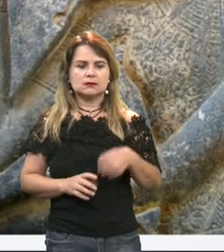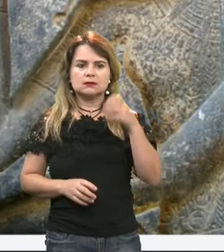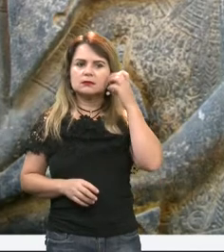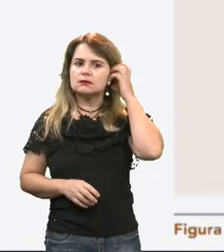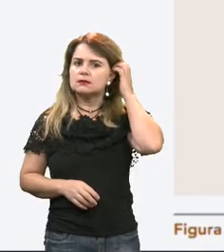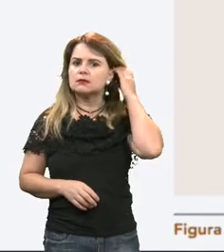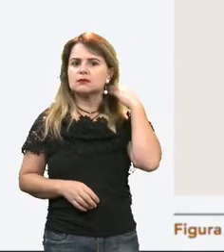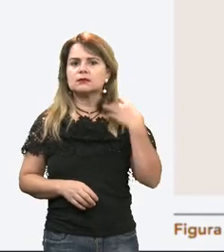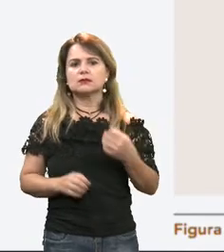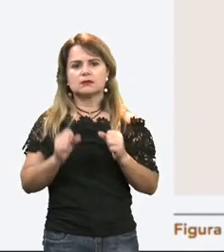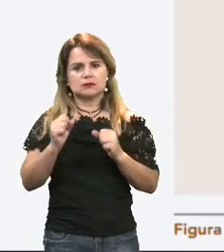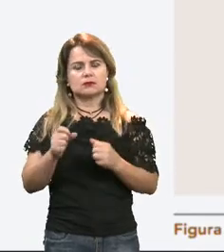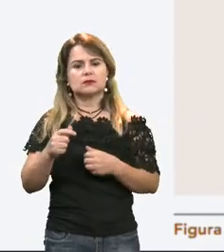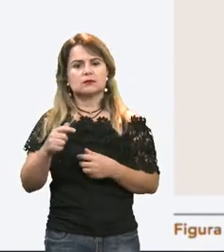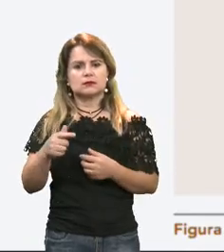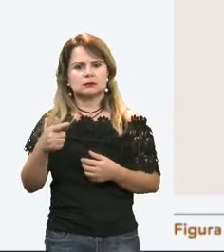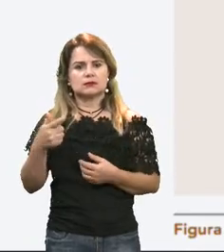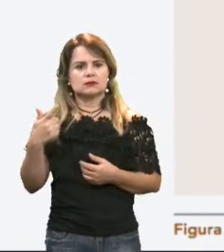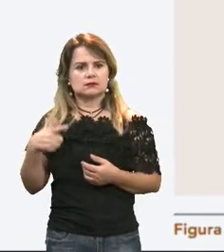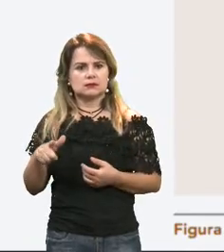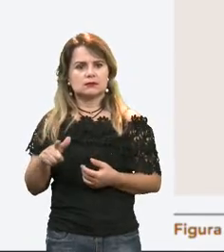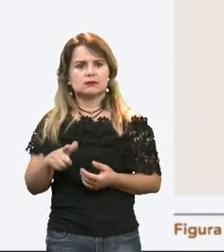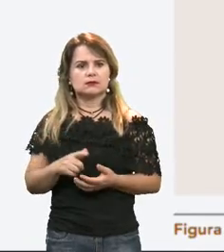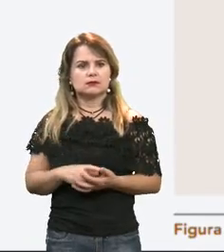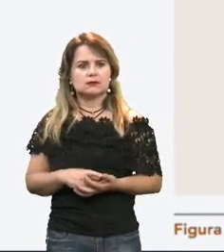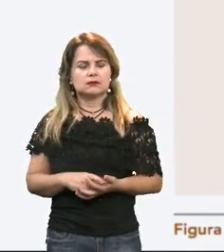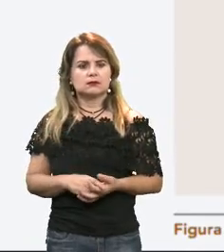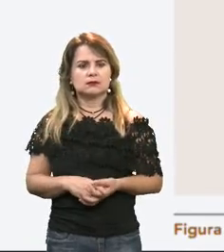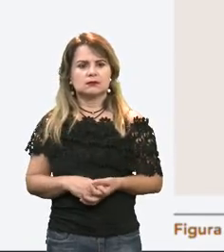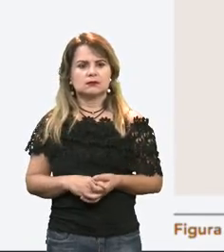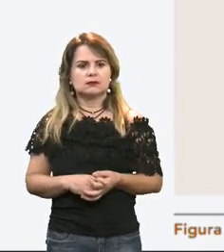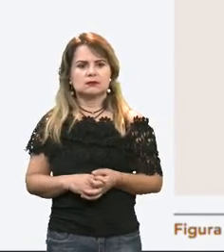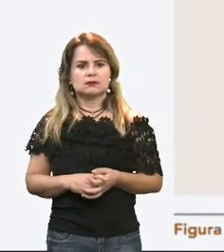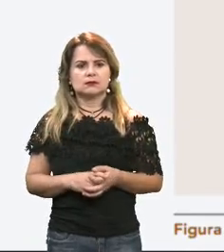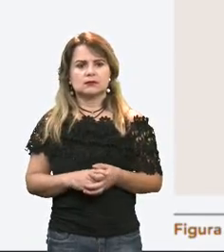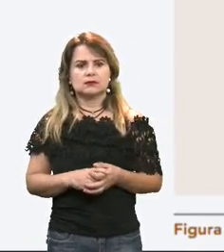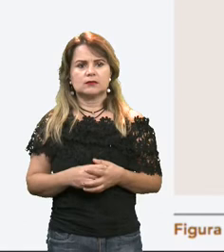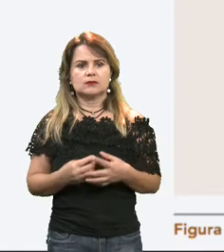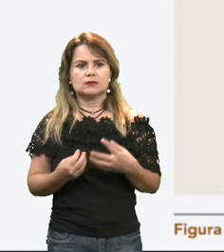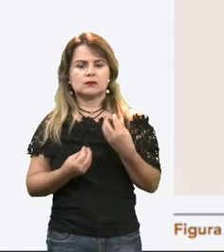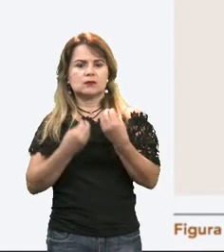Pode passar o slide. Bom, e efeito colateral?